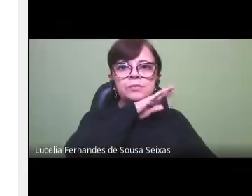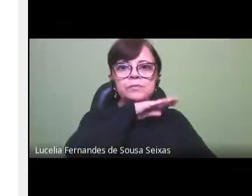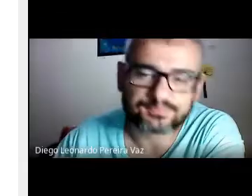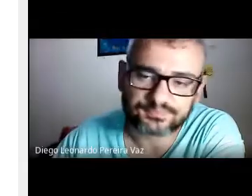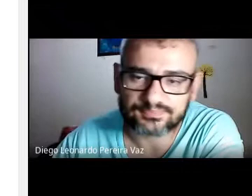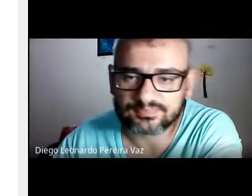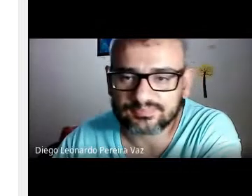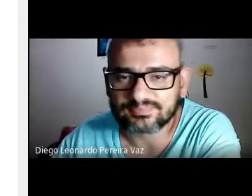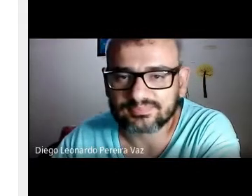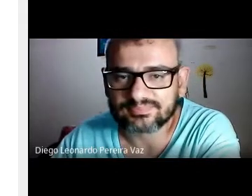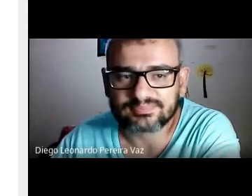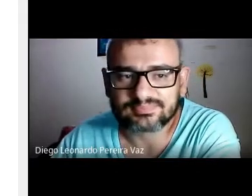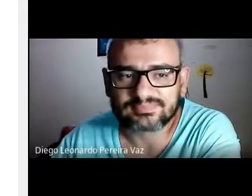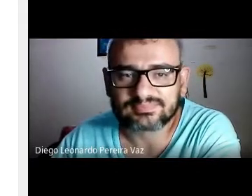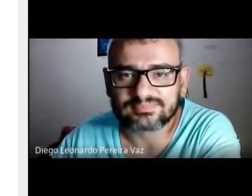Porco.